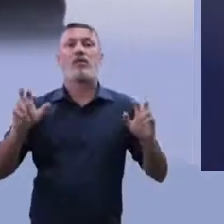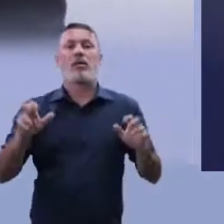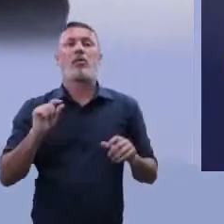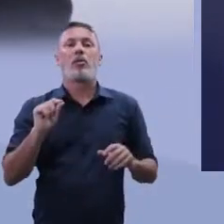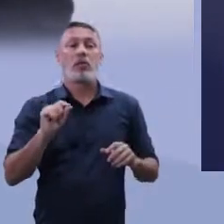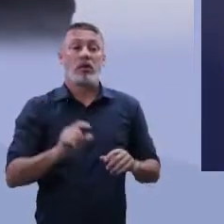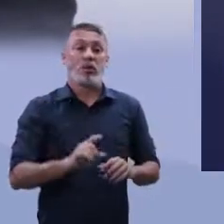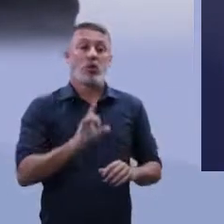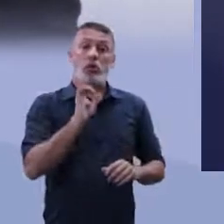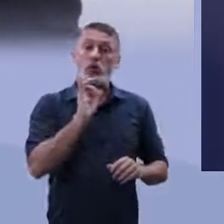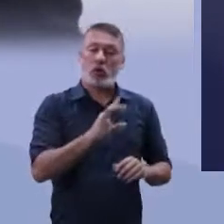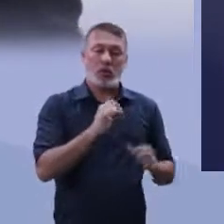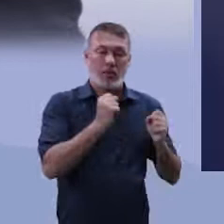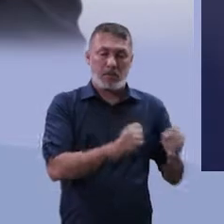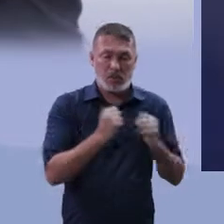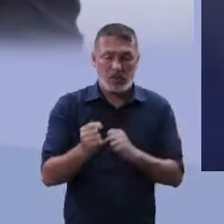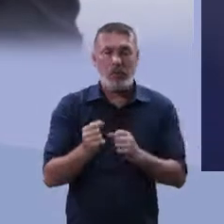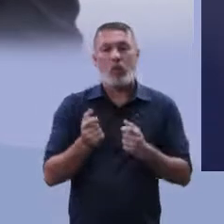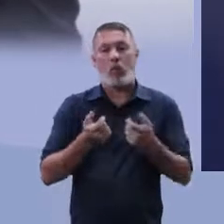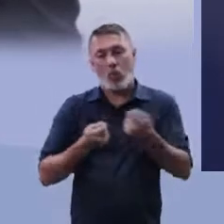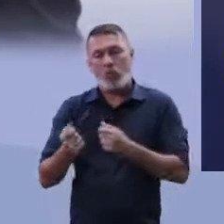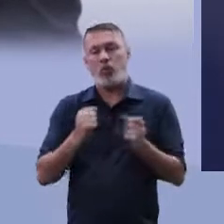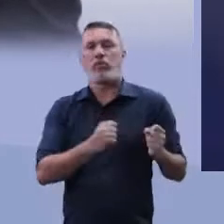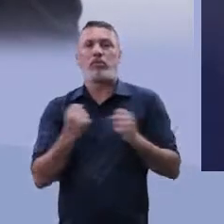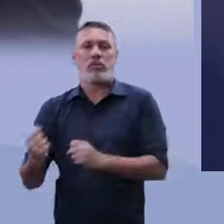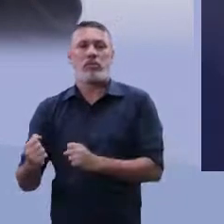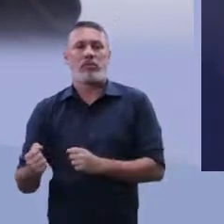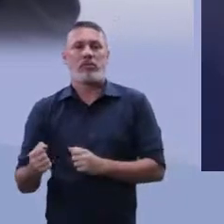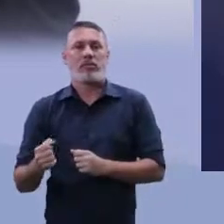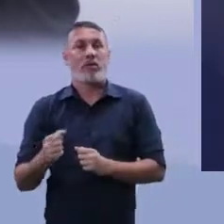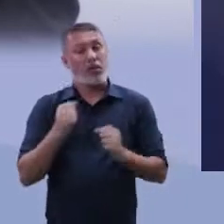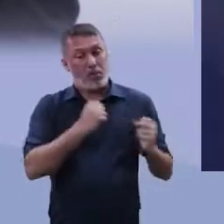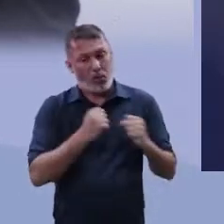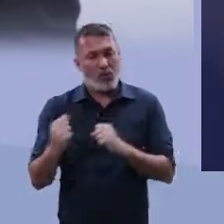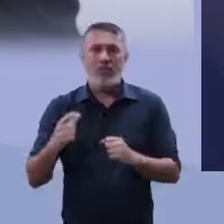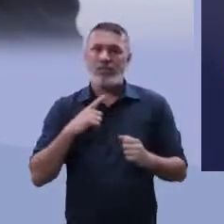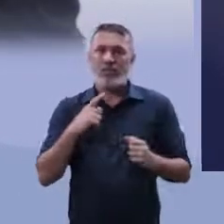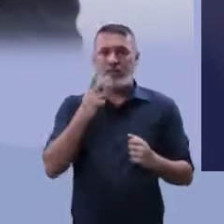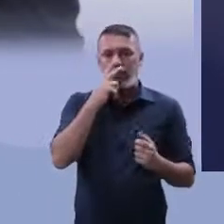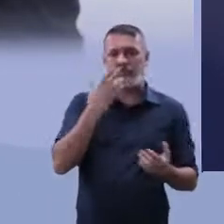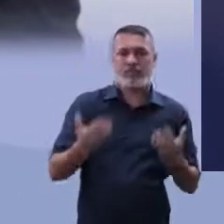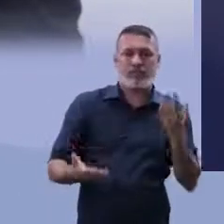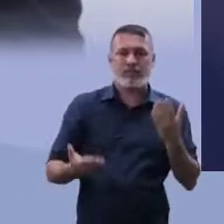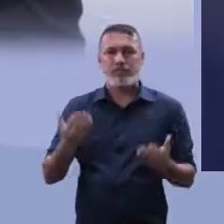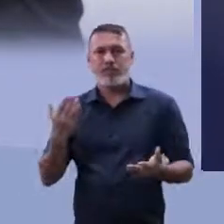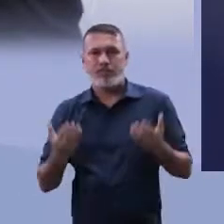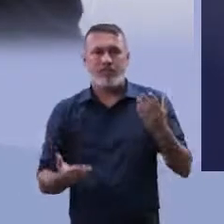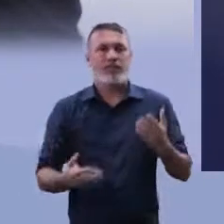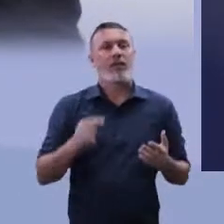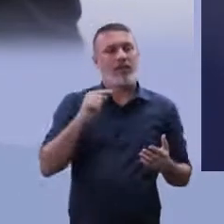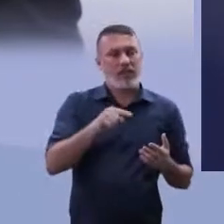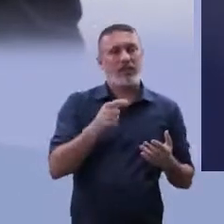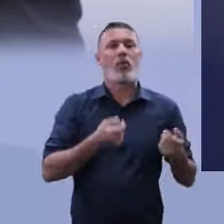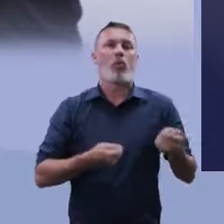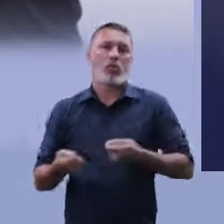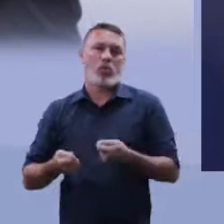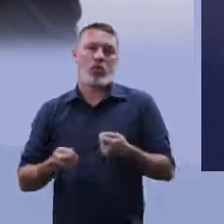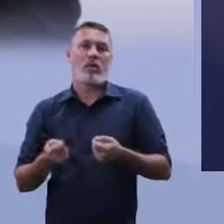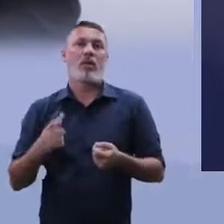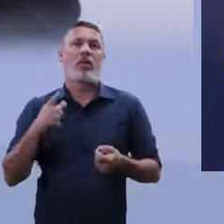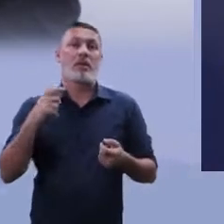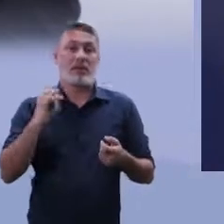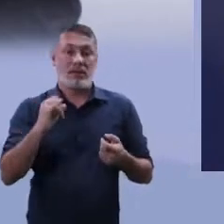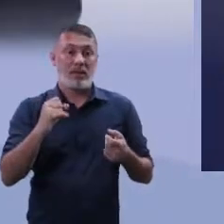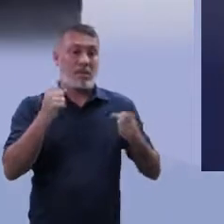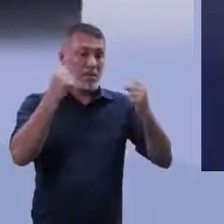poder. Então, o poder ele tende a ser tirano, ele tem essa tendência. Para que haja pesos e contrapesos,